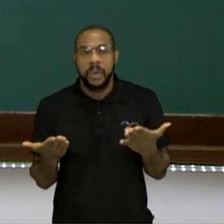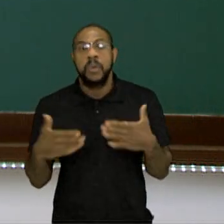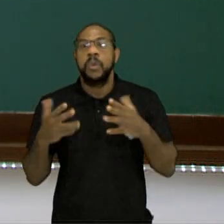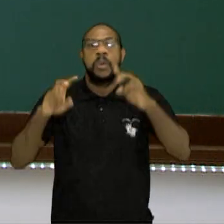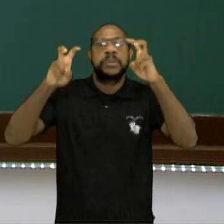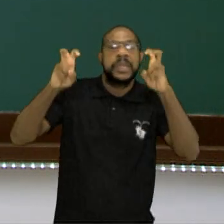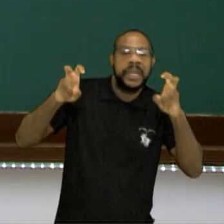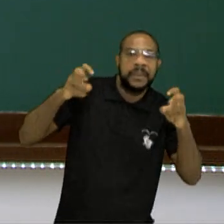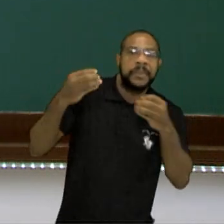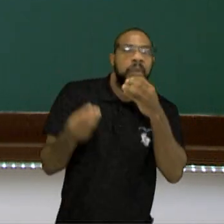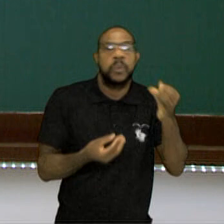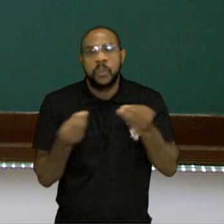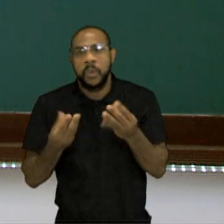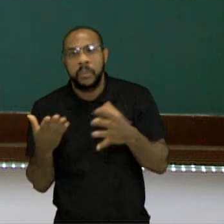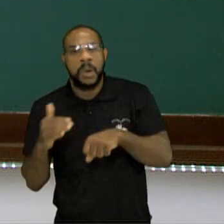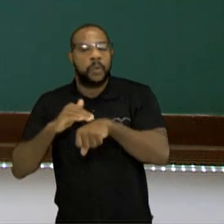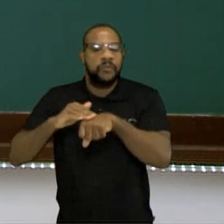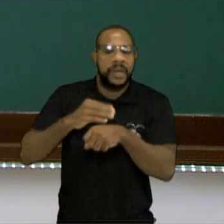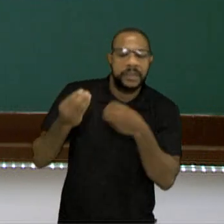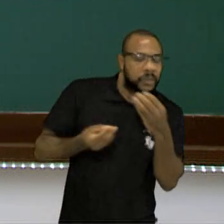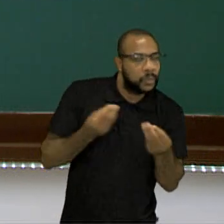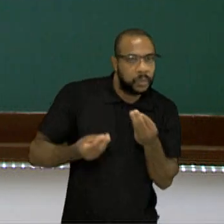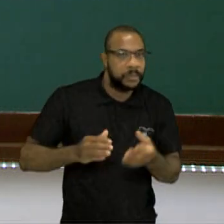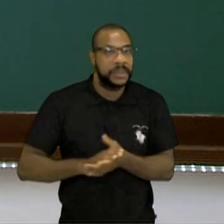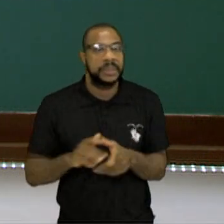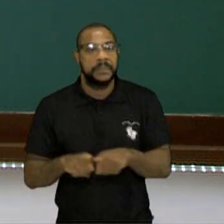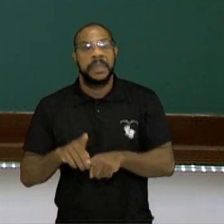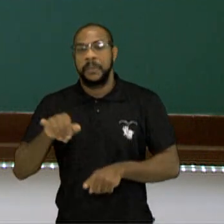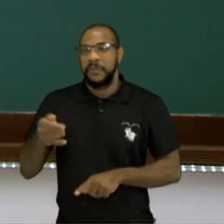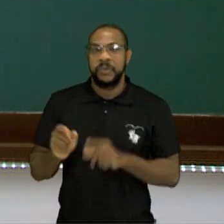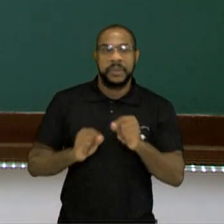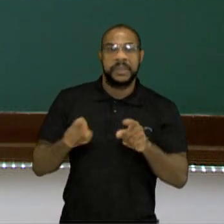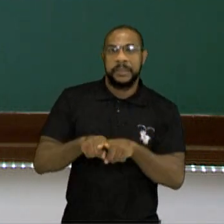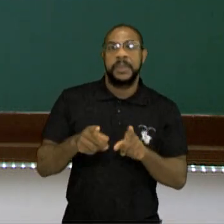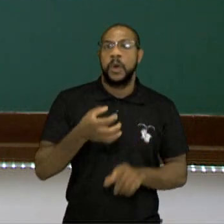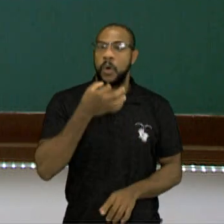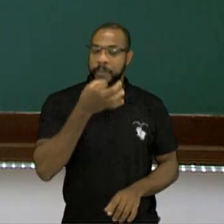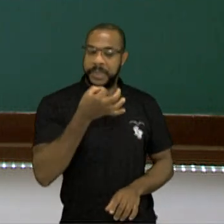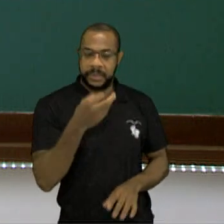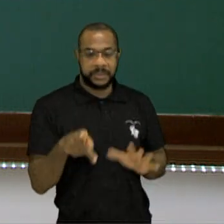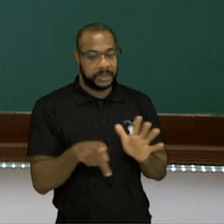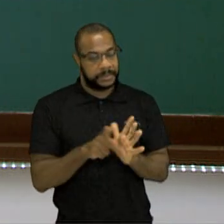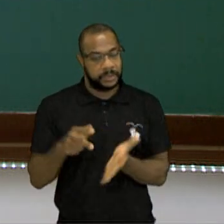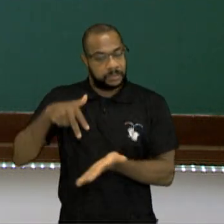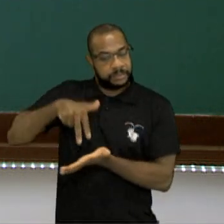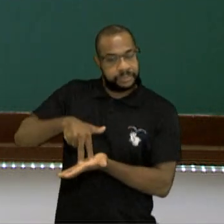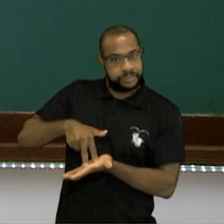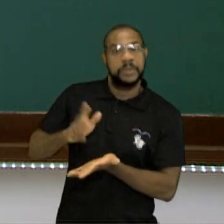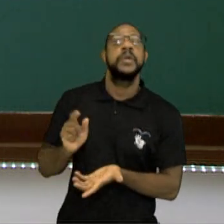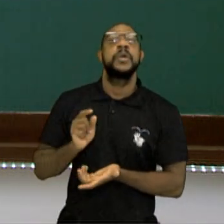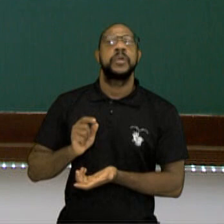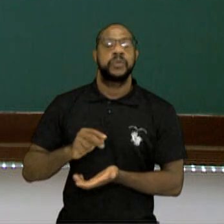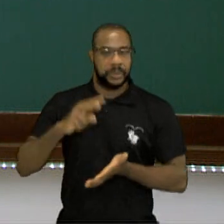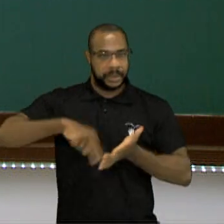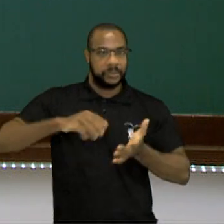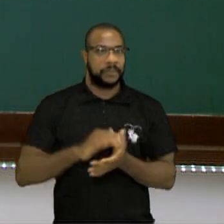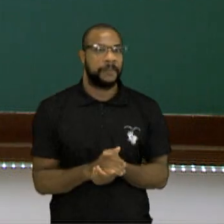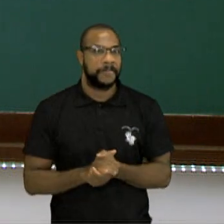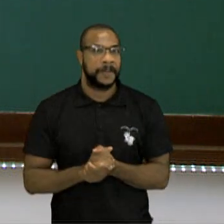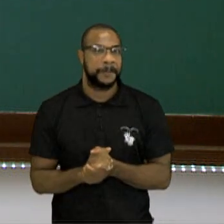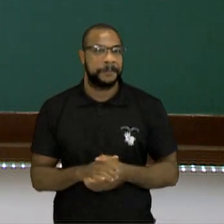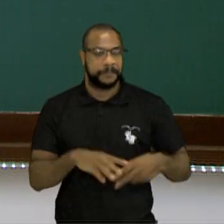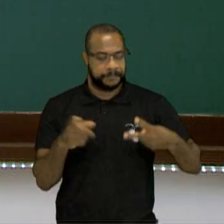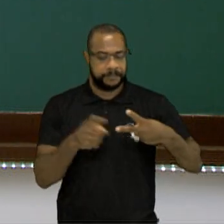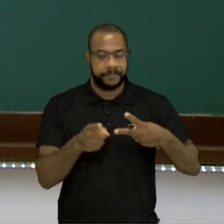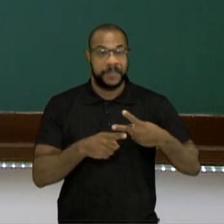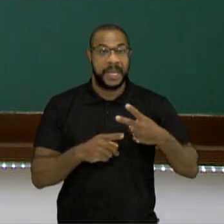criticar e também ele aproveita e já diz a sua opinião, o seu posicionamento. Na sequência, no desenvolvimento,